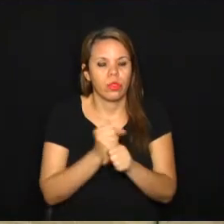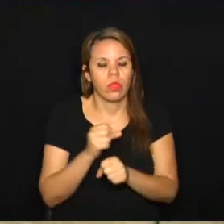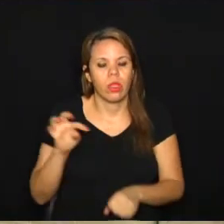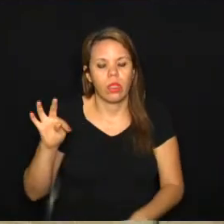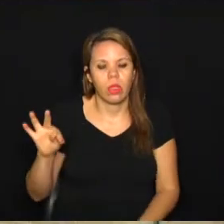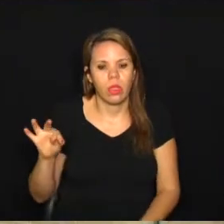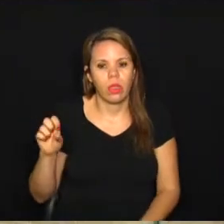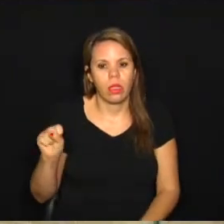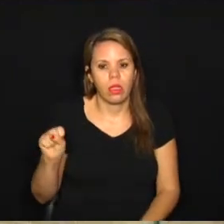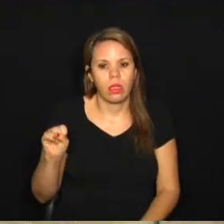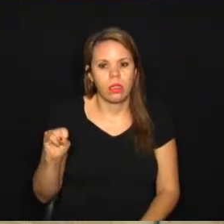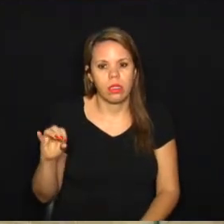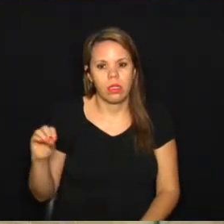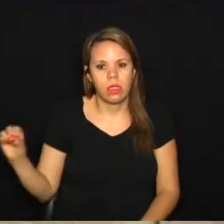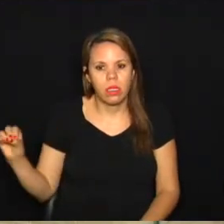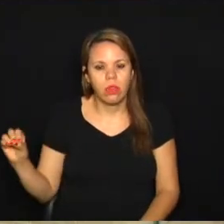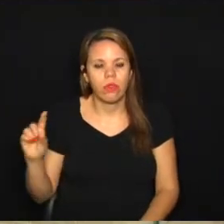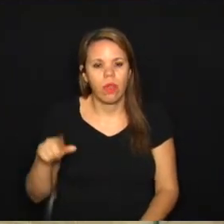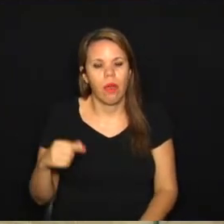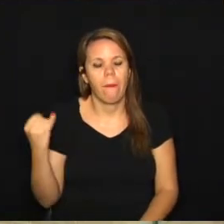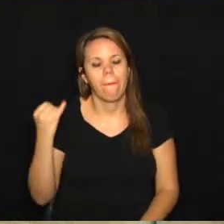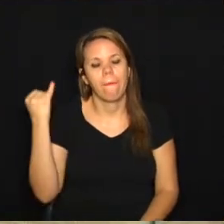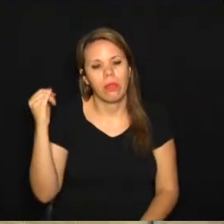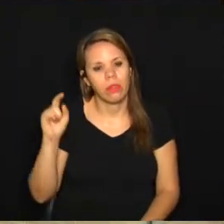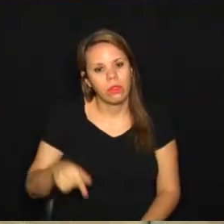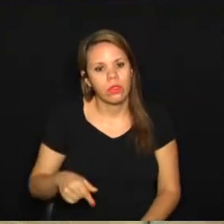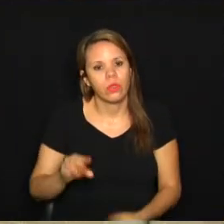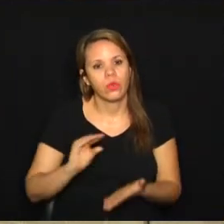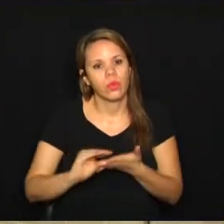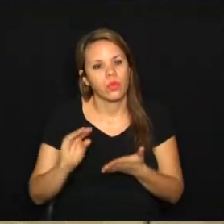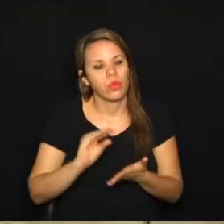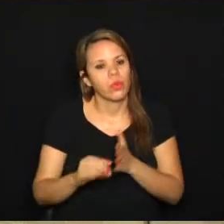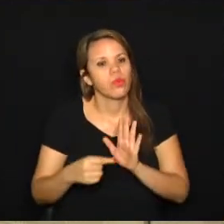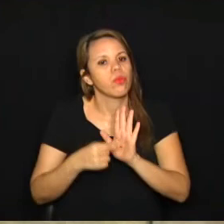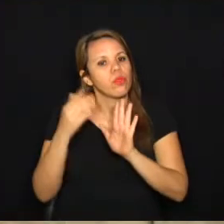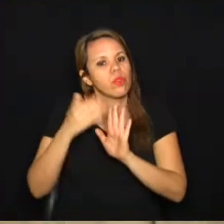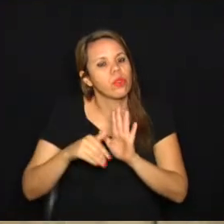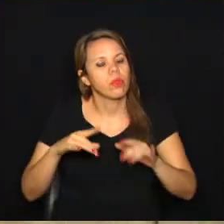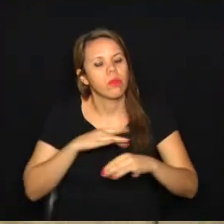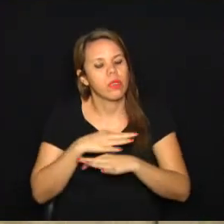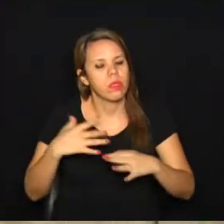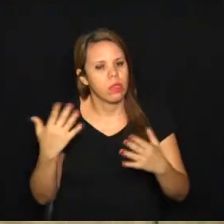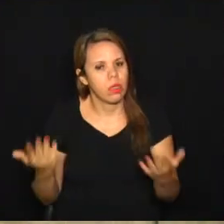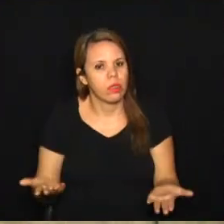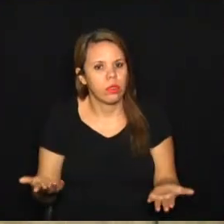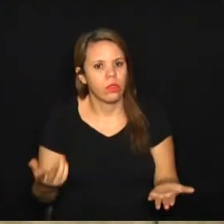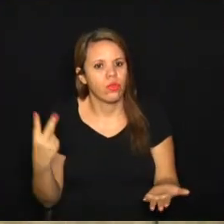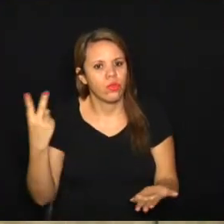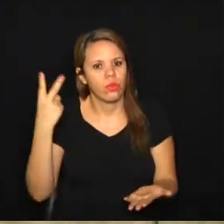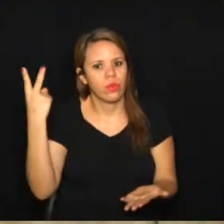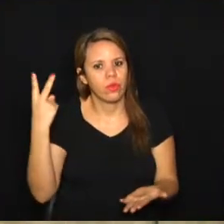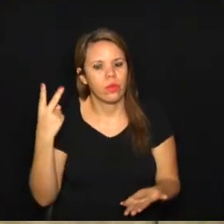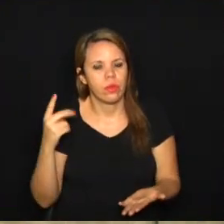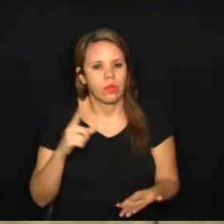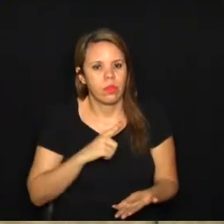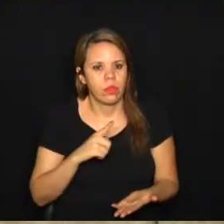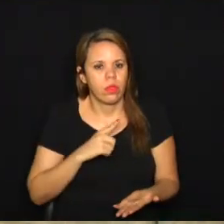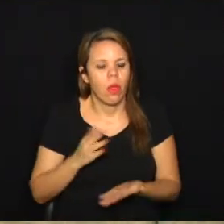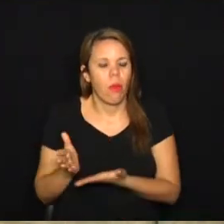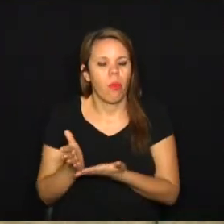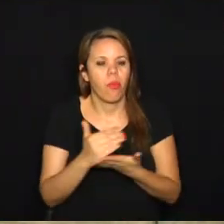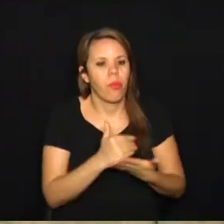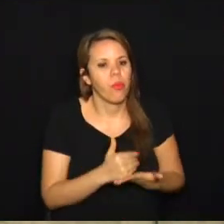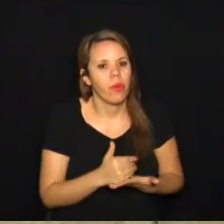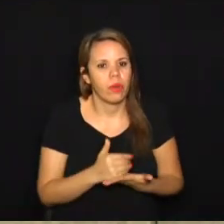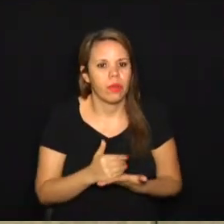Tarcísio, e é muito importante este orçamento, mostrando para a cidade os valores que existem de arrecadação